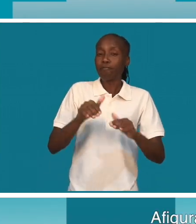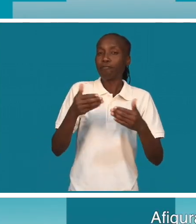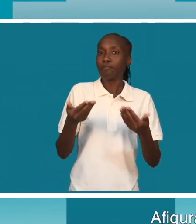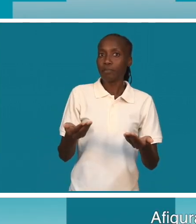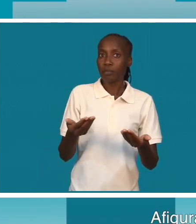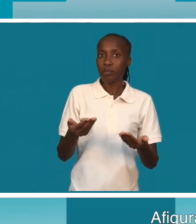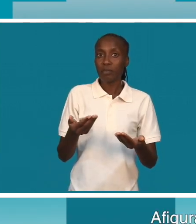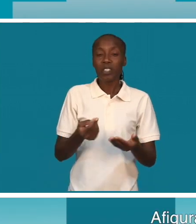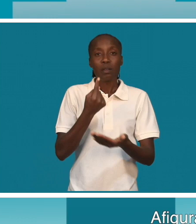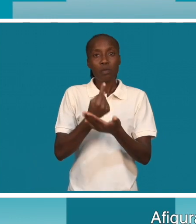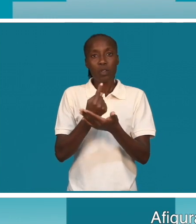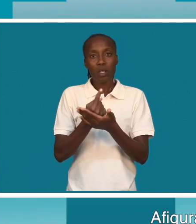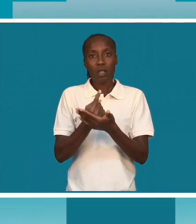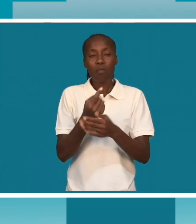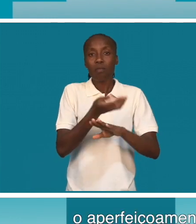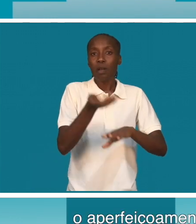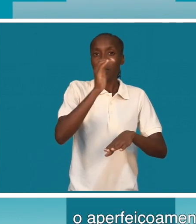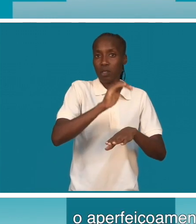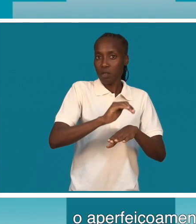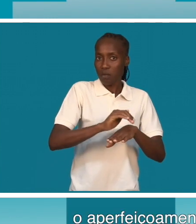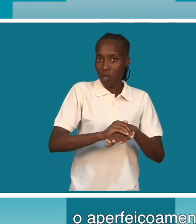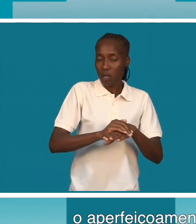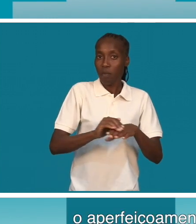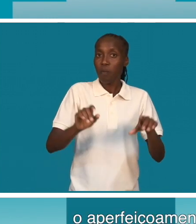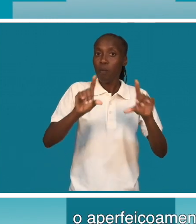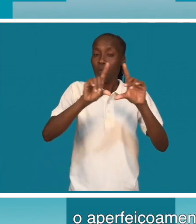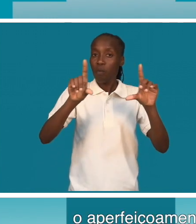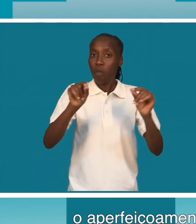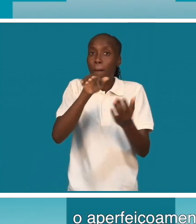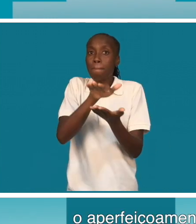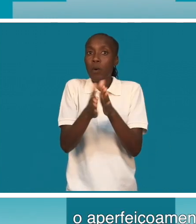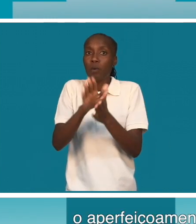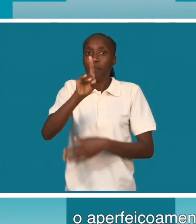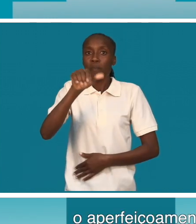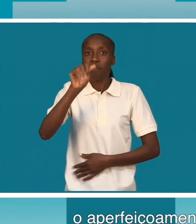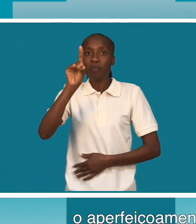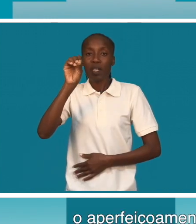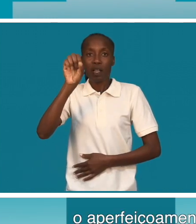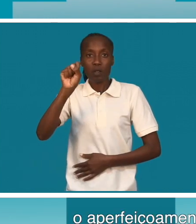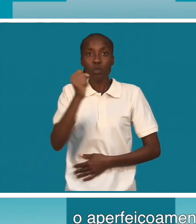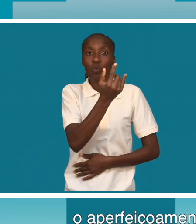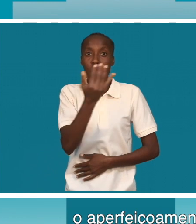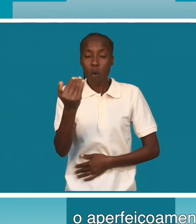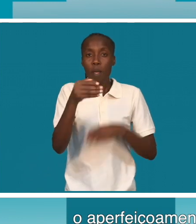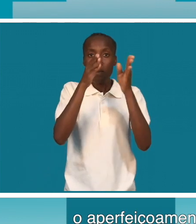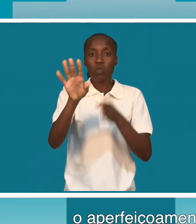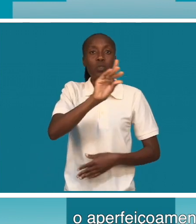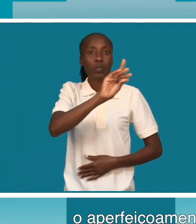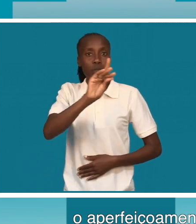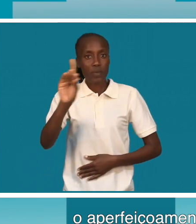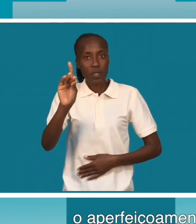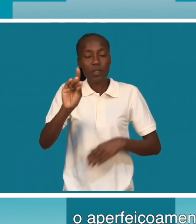igualmente importante o aperfeiçoamento dos sistemas de produção de dados estatísticos sobre